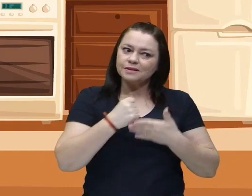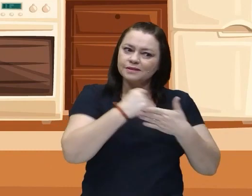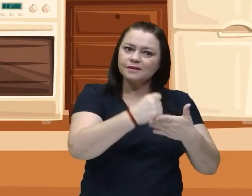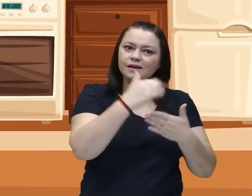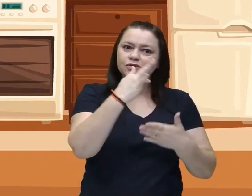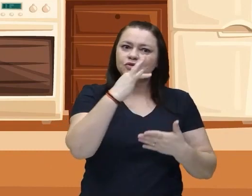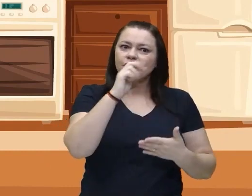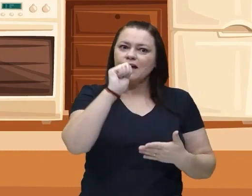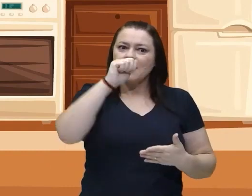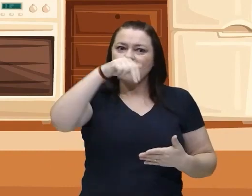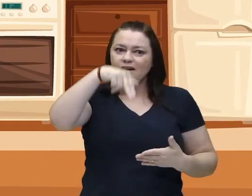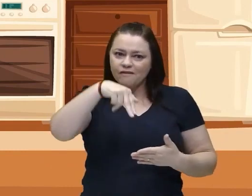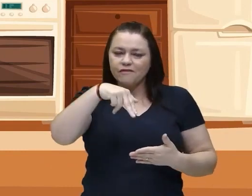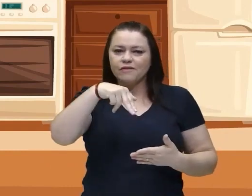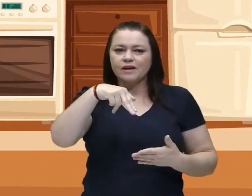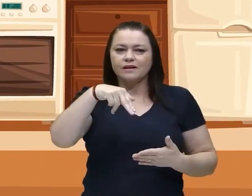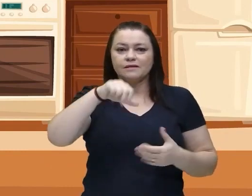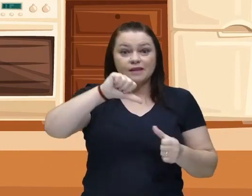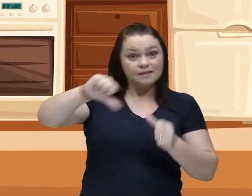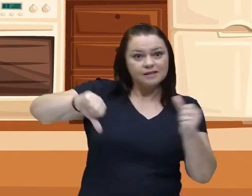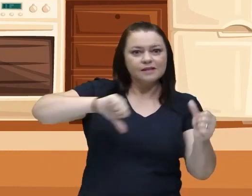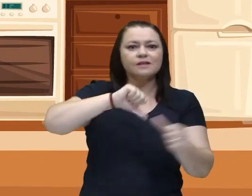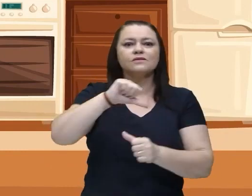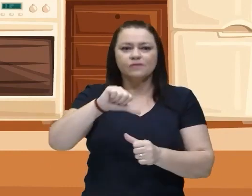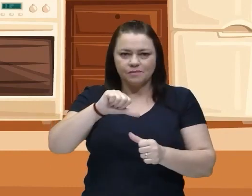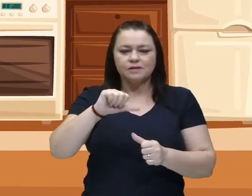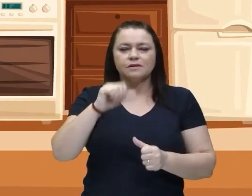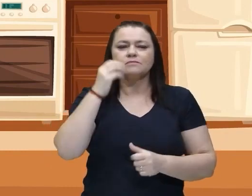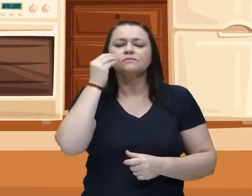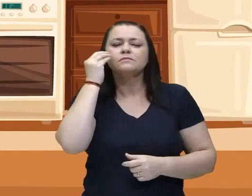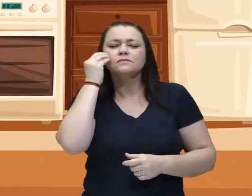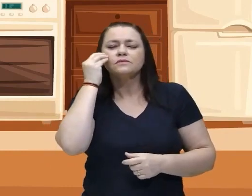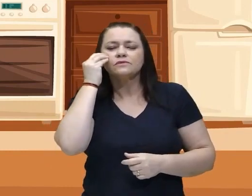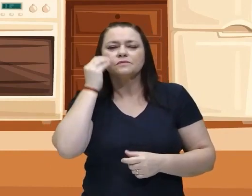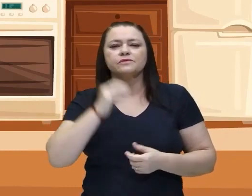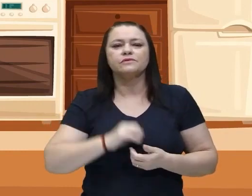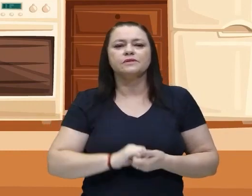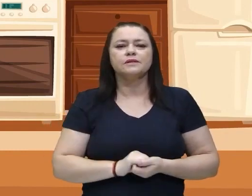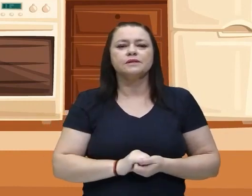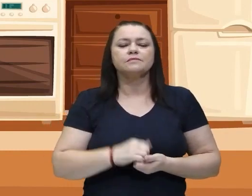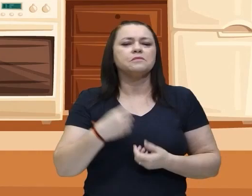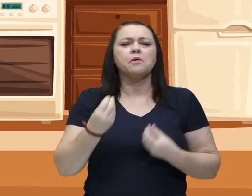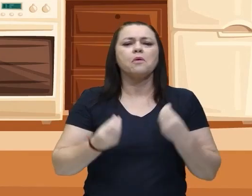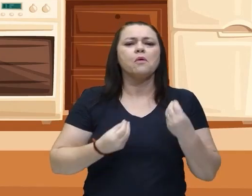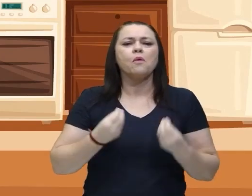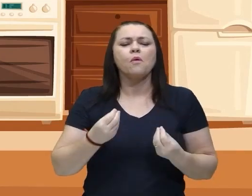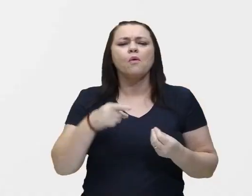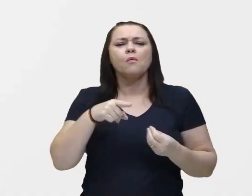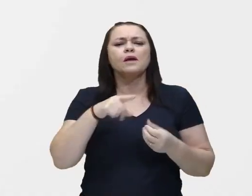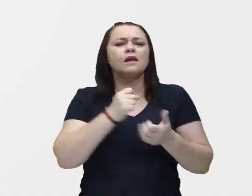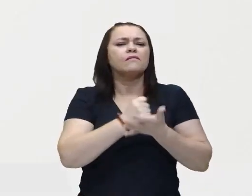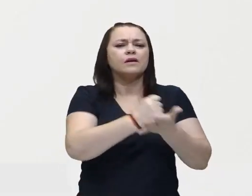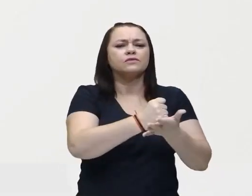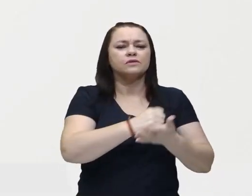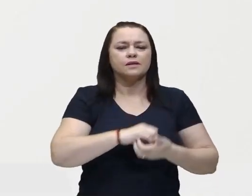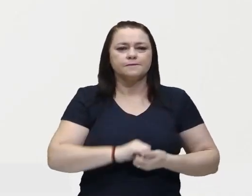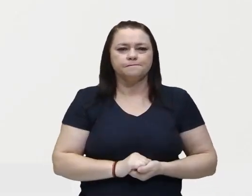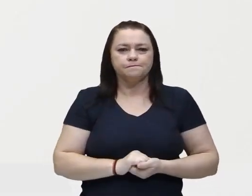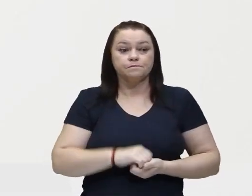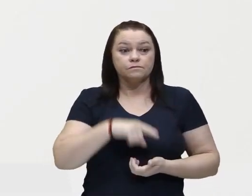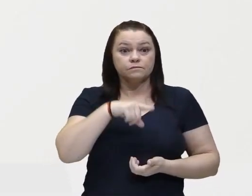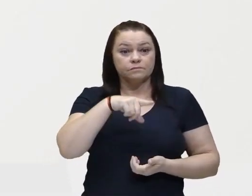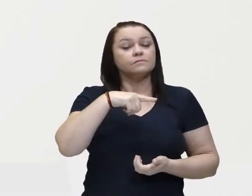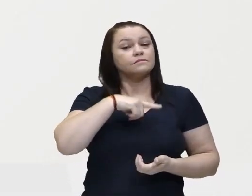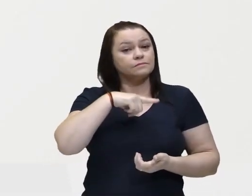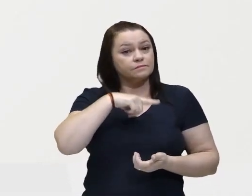transformação de quilo para grama. Então, de olho na tela, vamos ver a situação em que a Fran está encrencada nessa cozinha. Muito